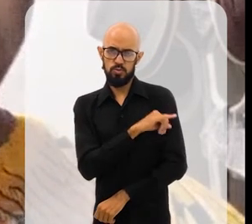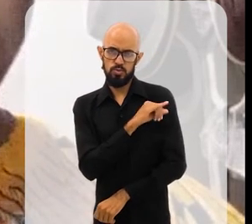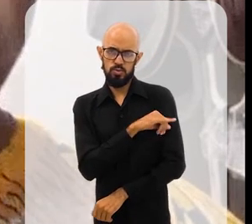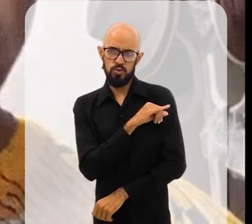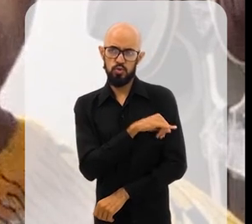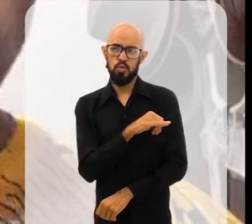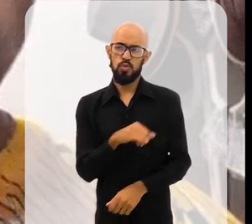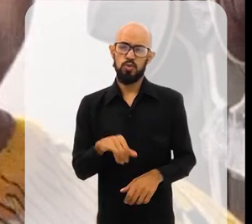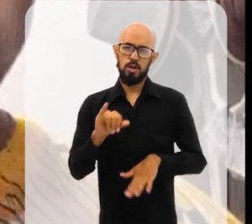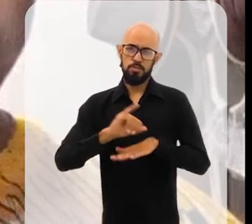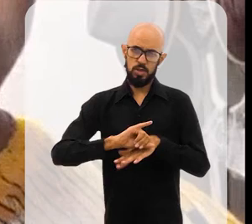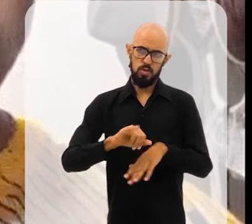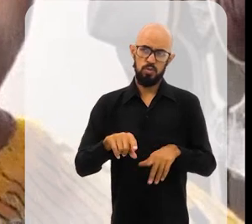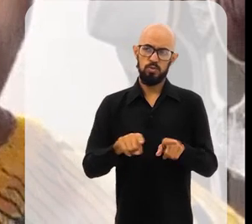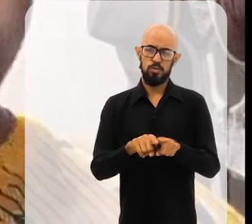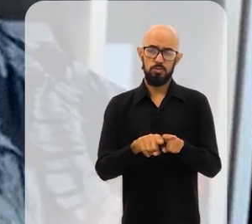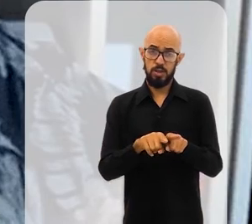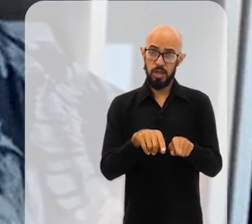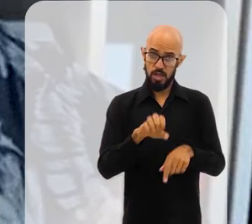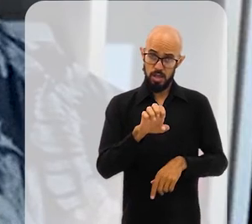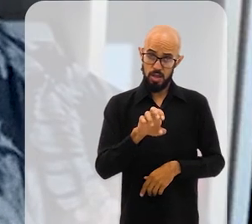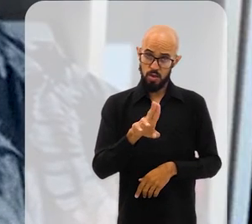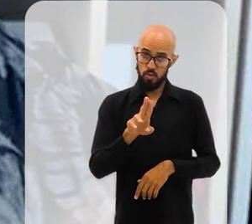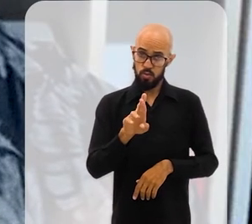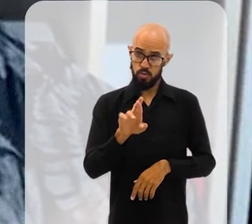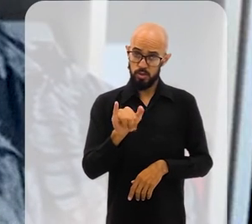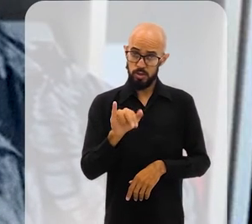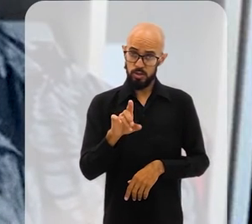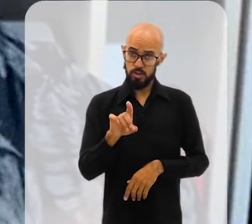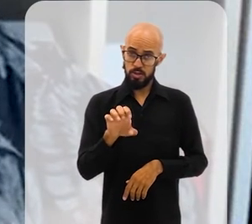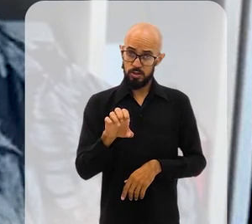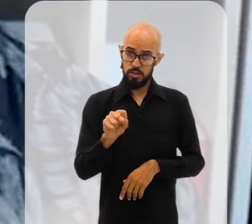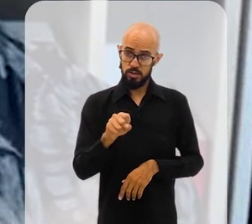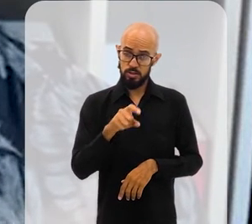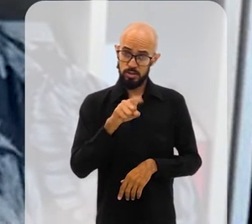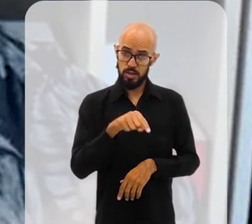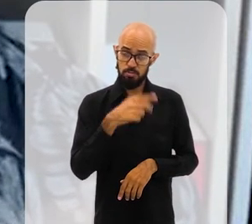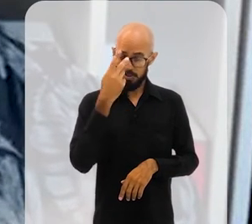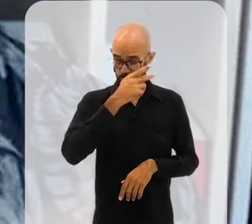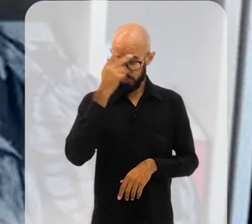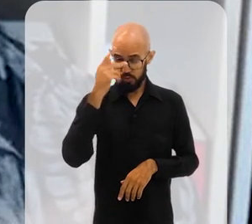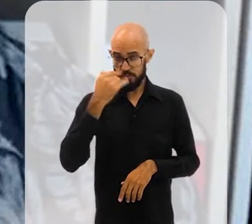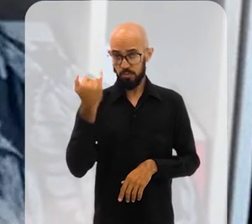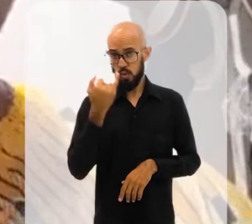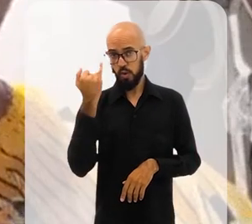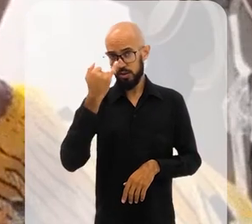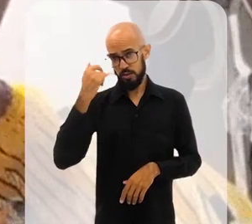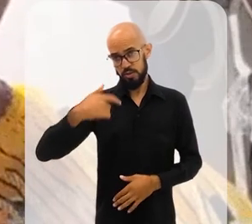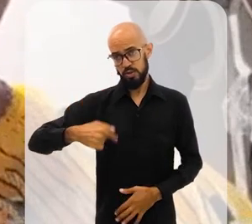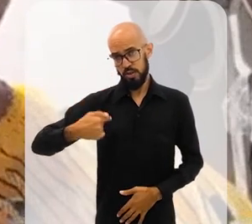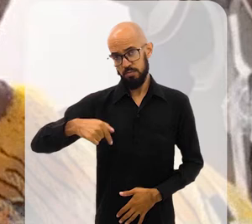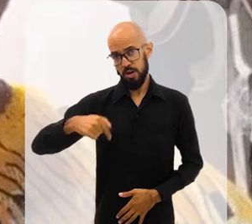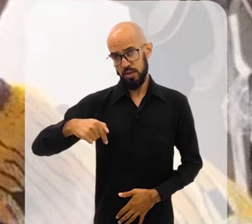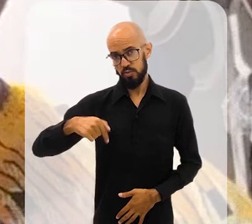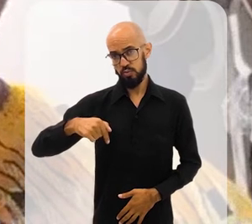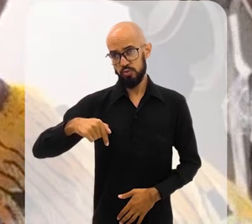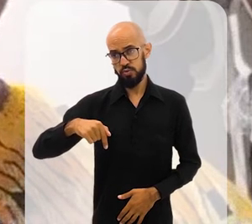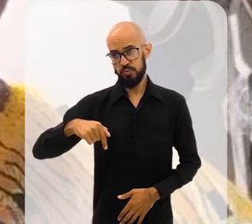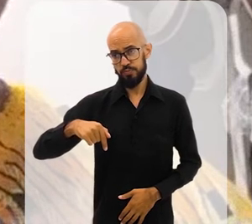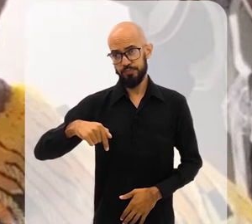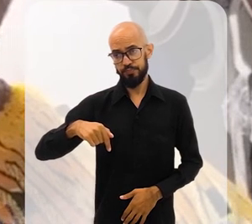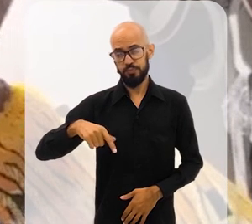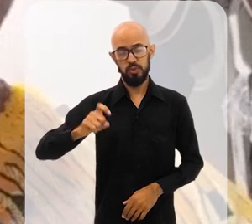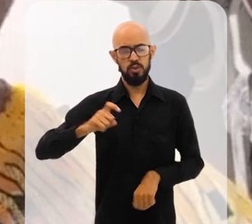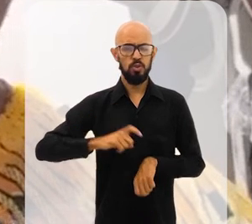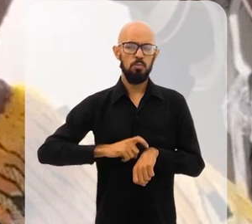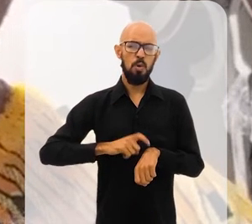eventos no Busto do Zumbi. A Eurídice sempre foi essa figura importante na cultura de Queimados, e